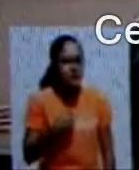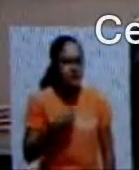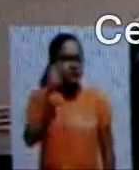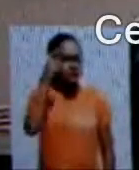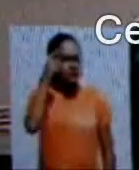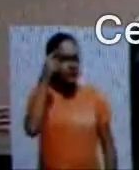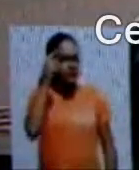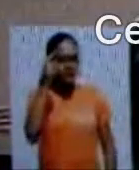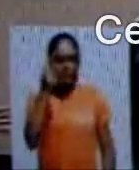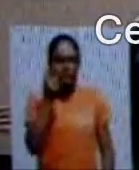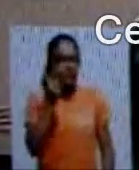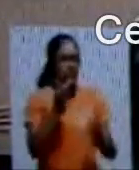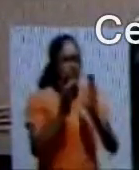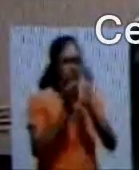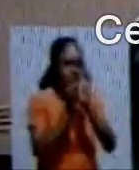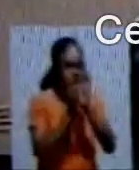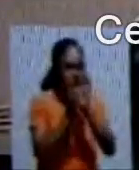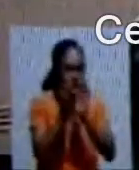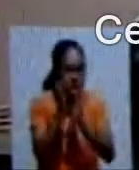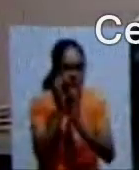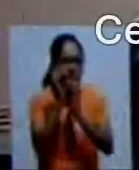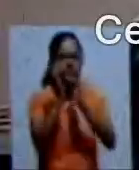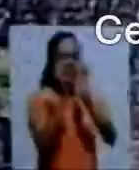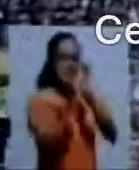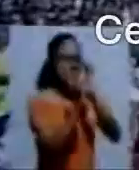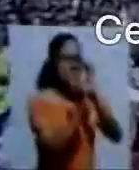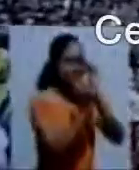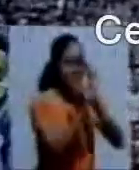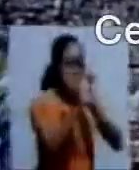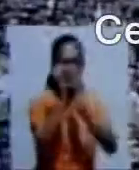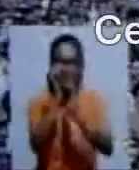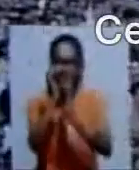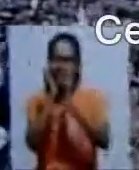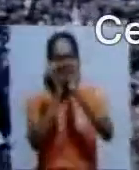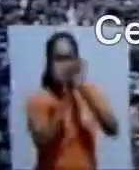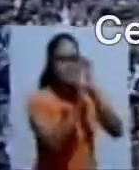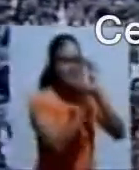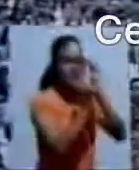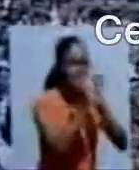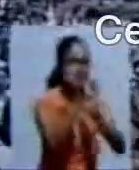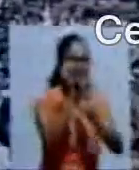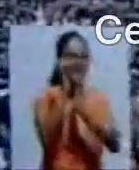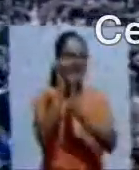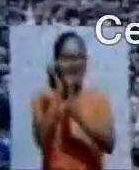Jesus. Você não consegue nem terminar. Jesus, tem piedade de mim. Jesus,